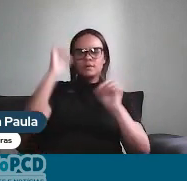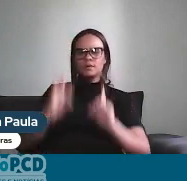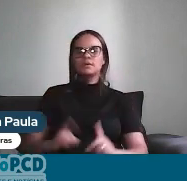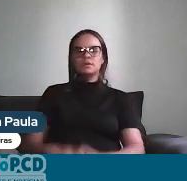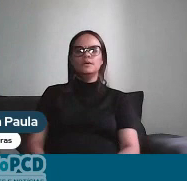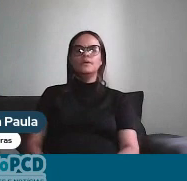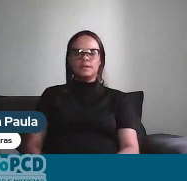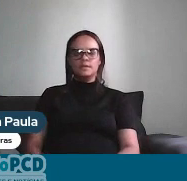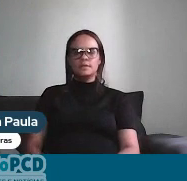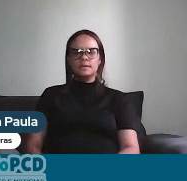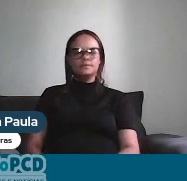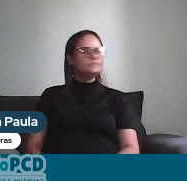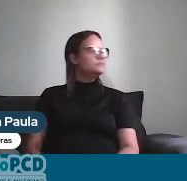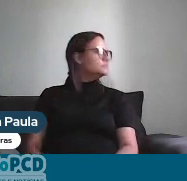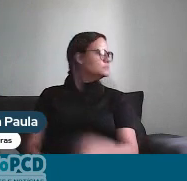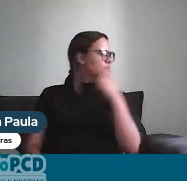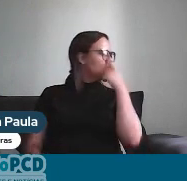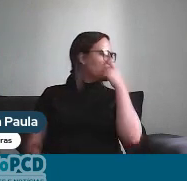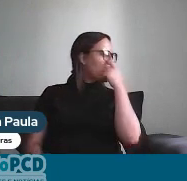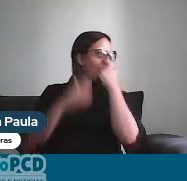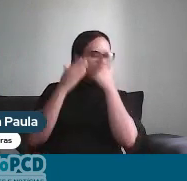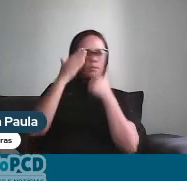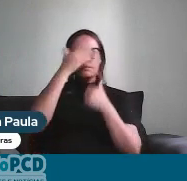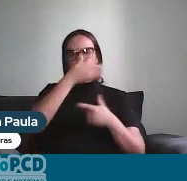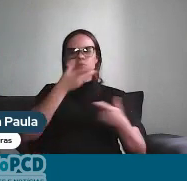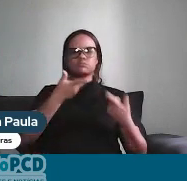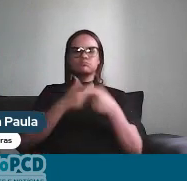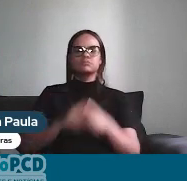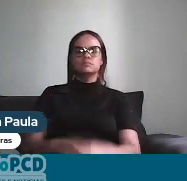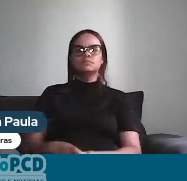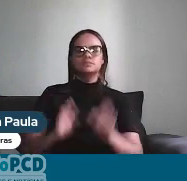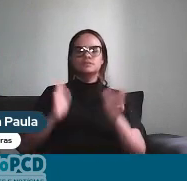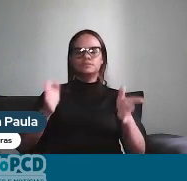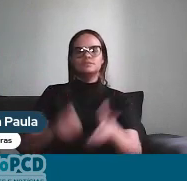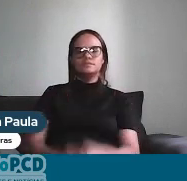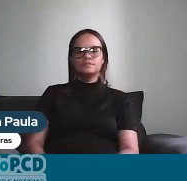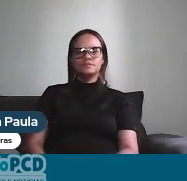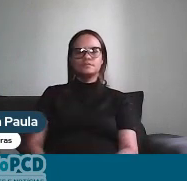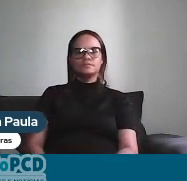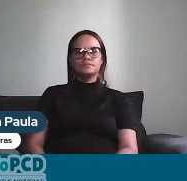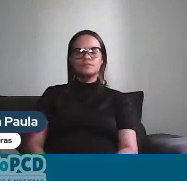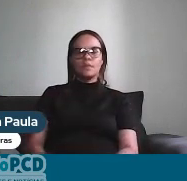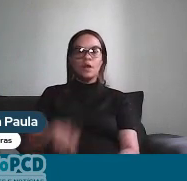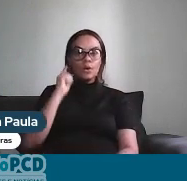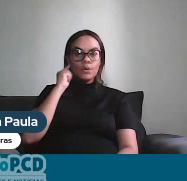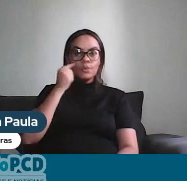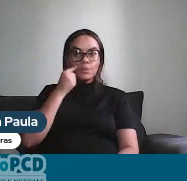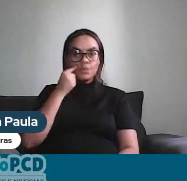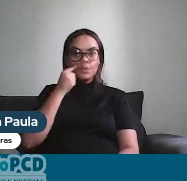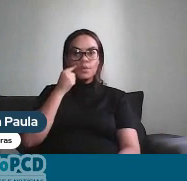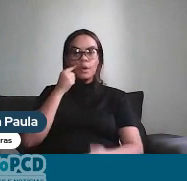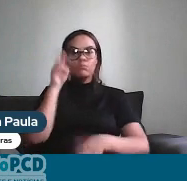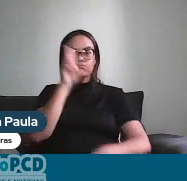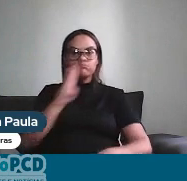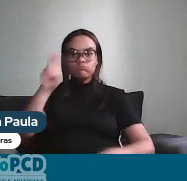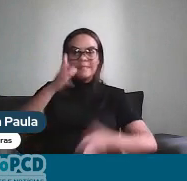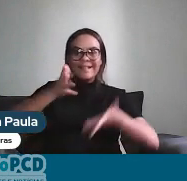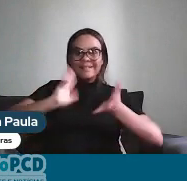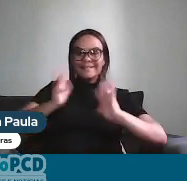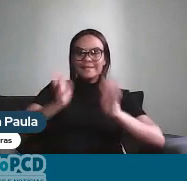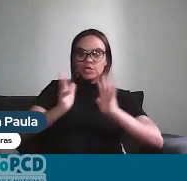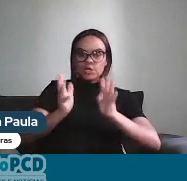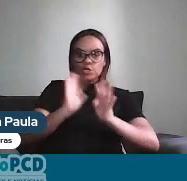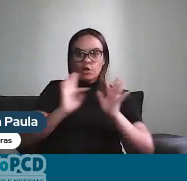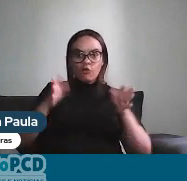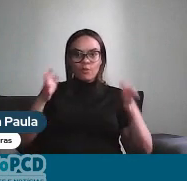né? Visual, para as pessoas com deficiência auditiva, aquelas que usam a língua brasileira de